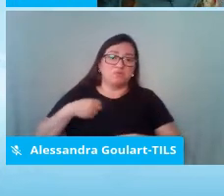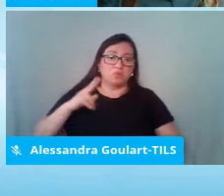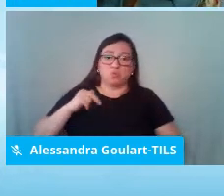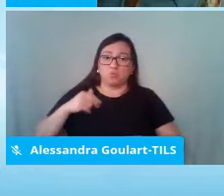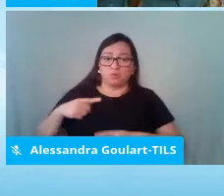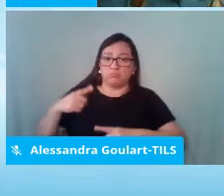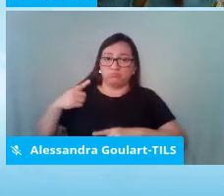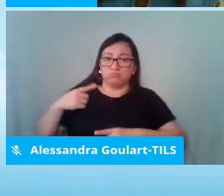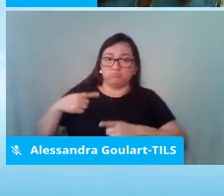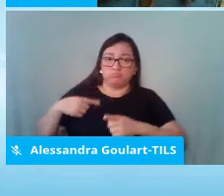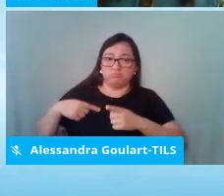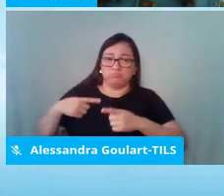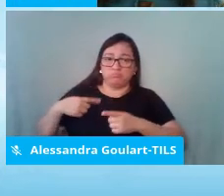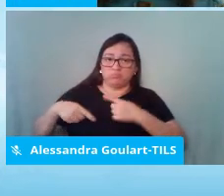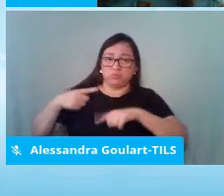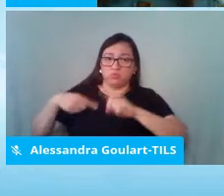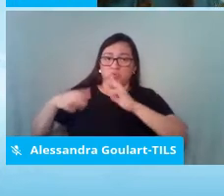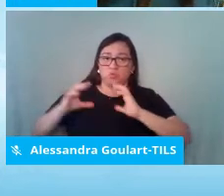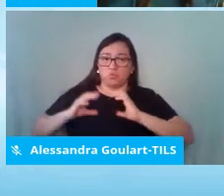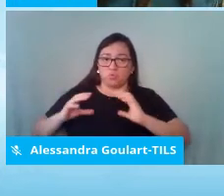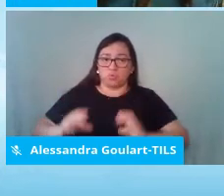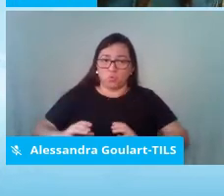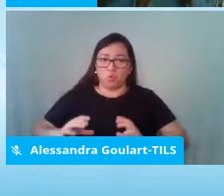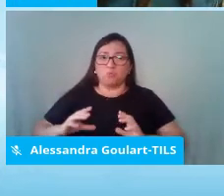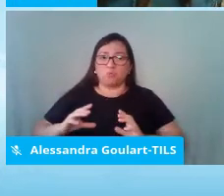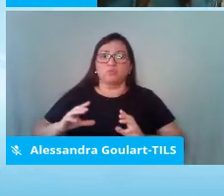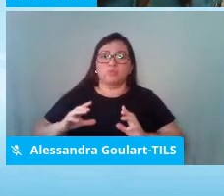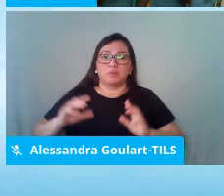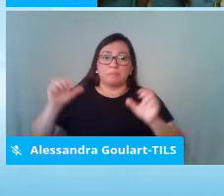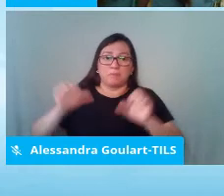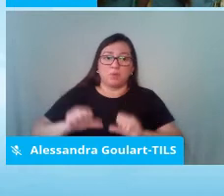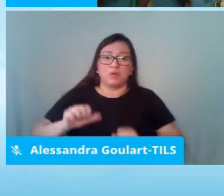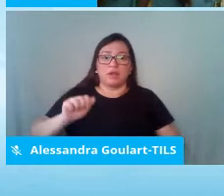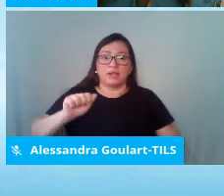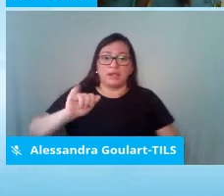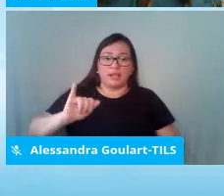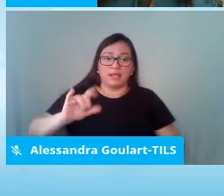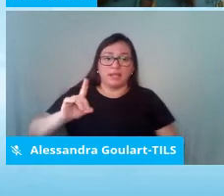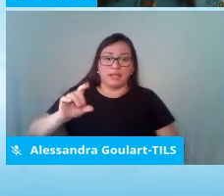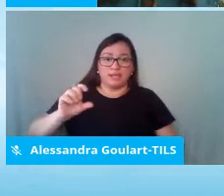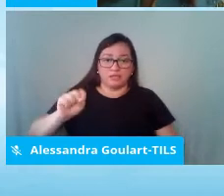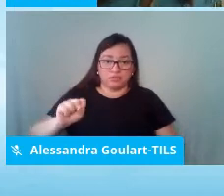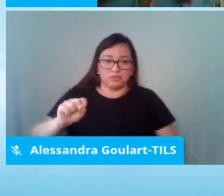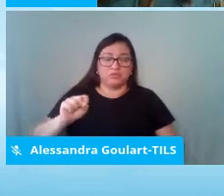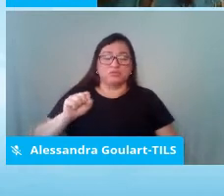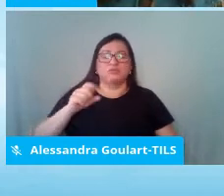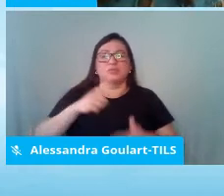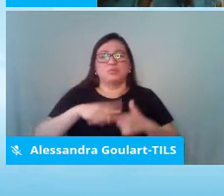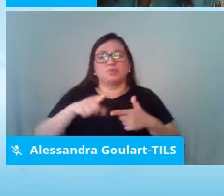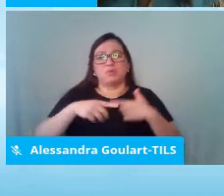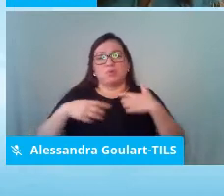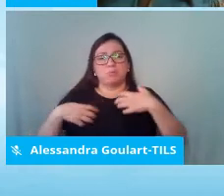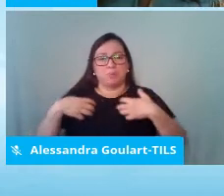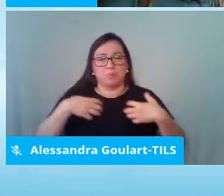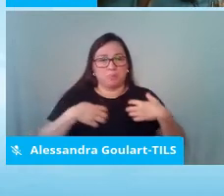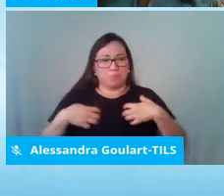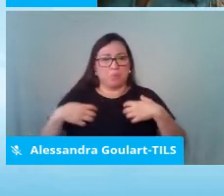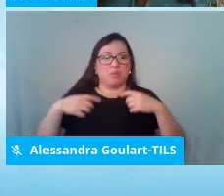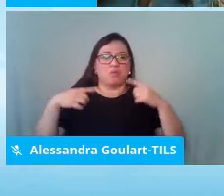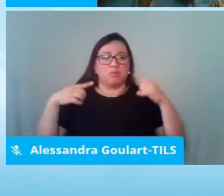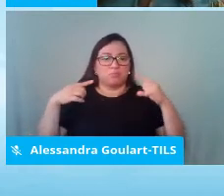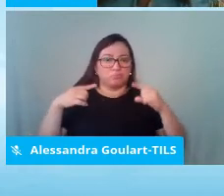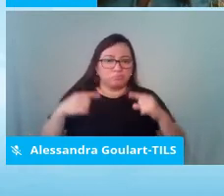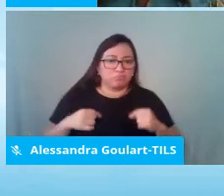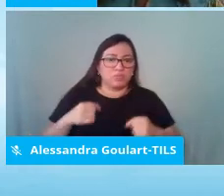a AIDS, que é uma doença que a gente sabe que afeta, né, a imunidade e pode levar, enfim, por